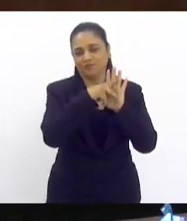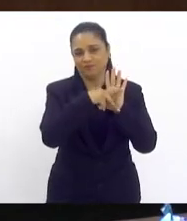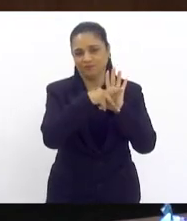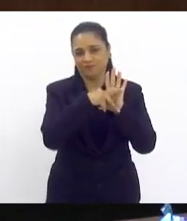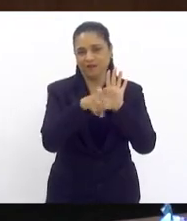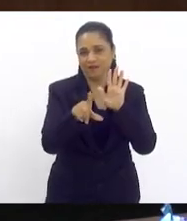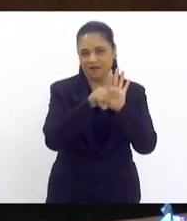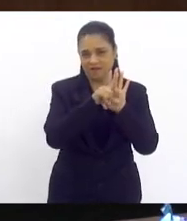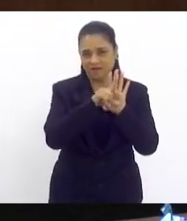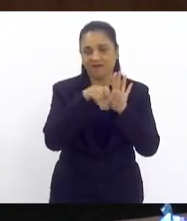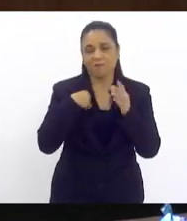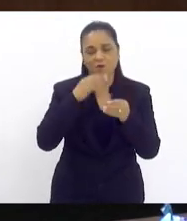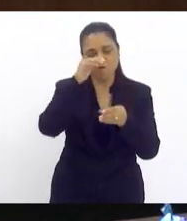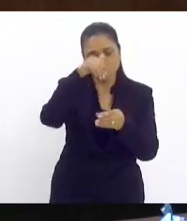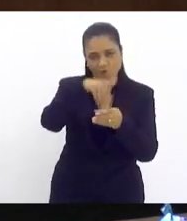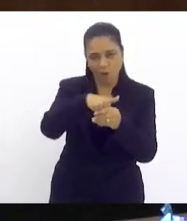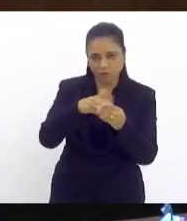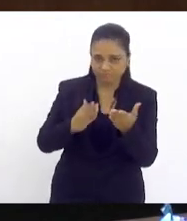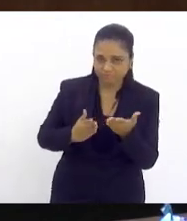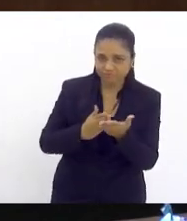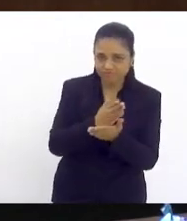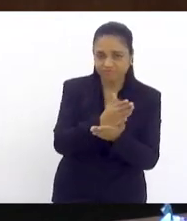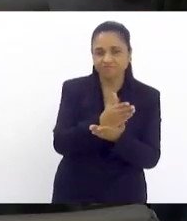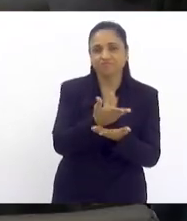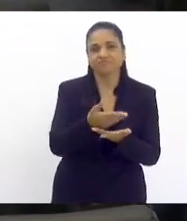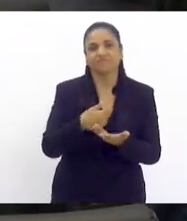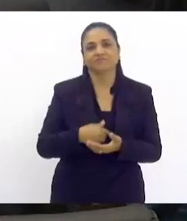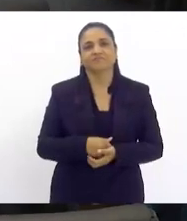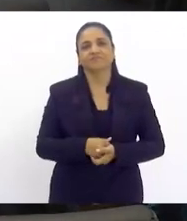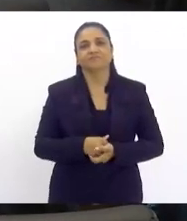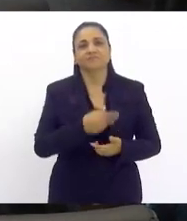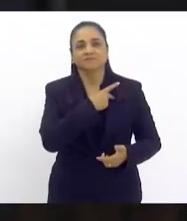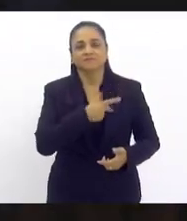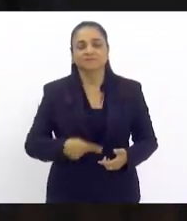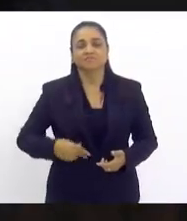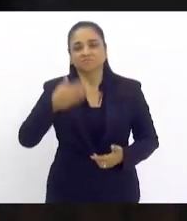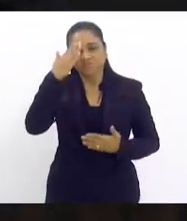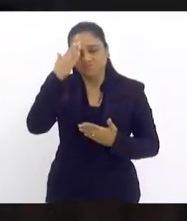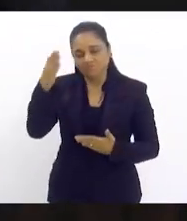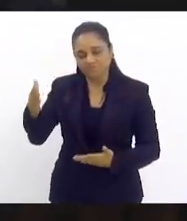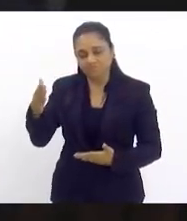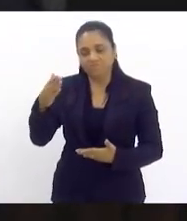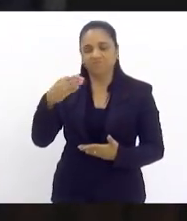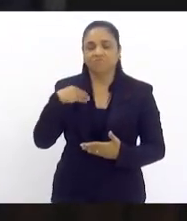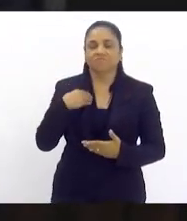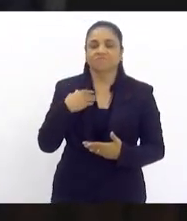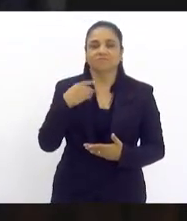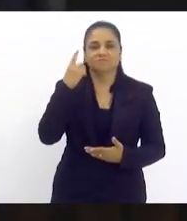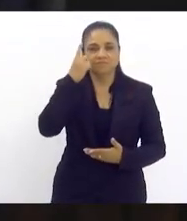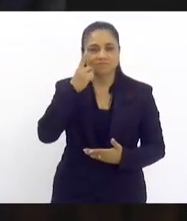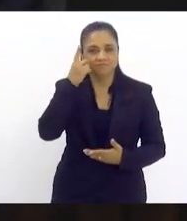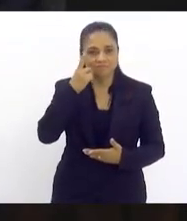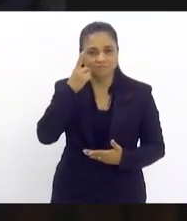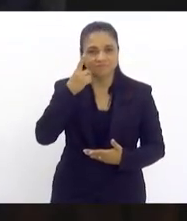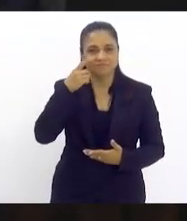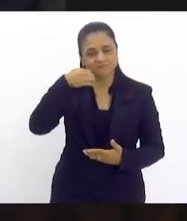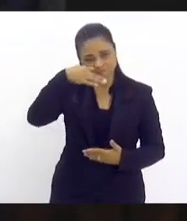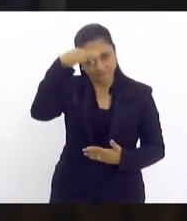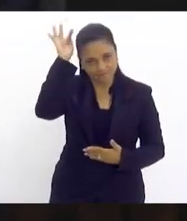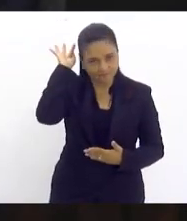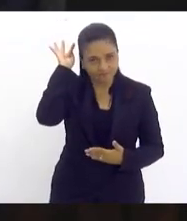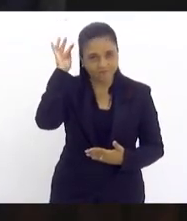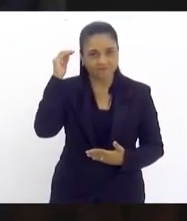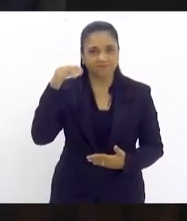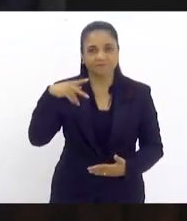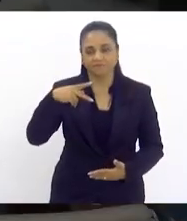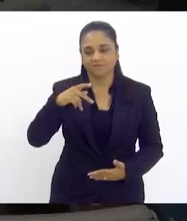já, coloco aqui meu voto favorável ao projeto. Presidente. Obrigado, deputado Fred Pacheco. Tia Ju, quer